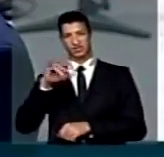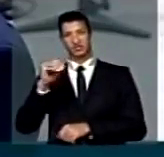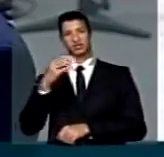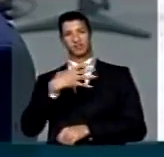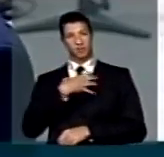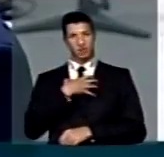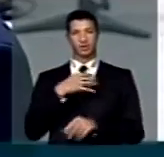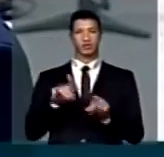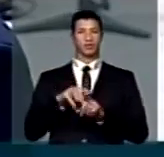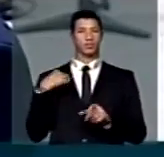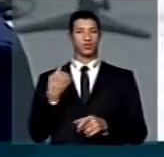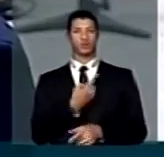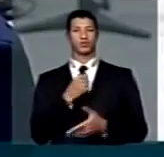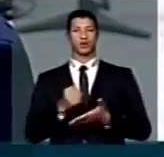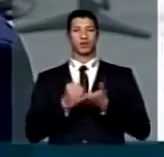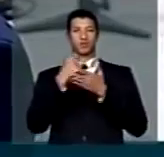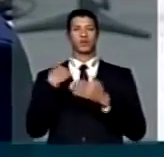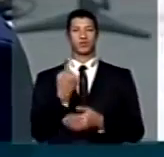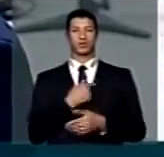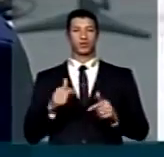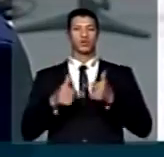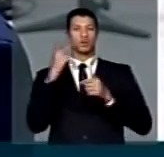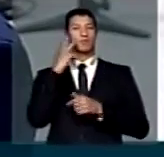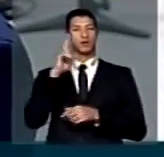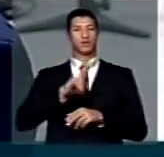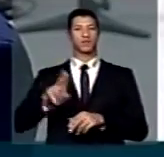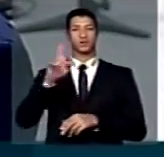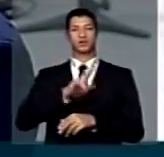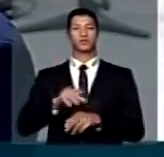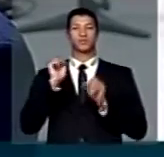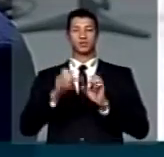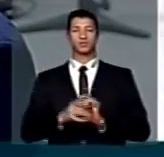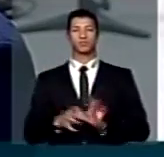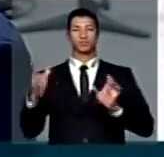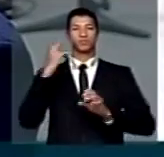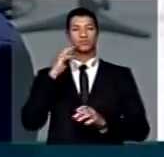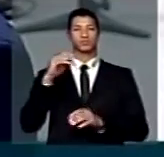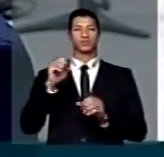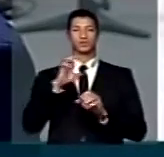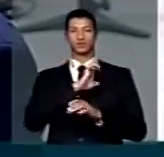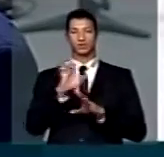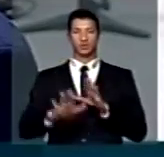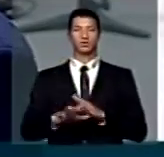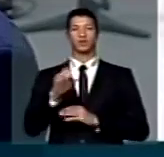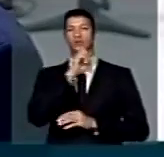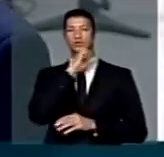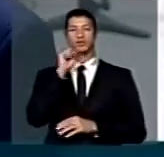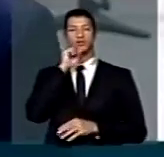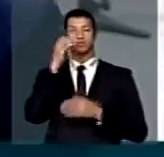nosso apoio e a nossa luta para que a Universidade Federal possa ser viabilizada na cidade de Estância, no estado de Sergipe. Muito obrigado, senhor presidente.